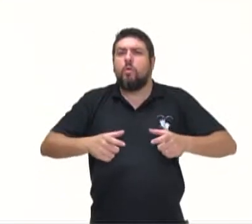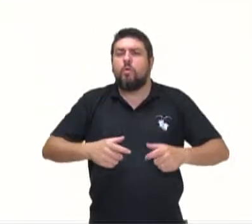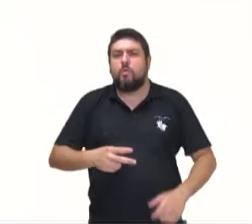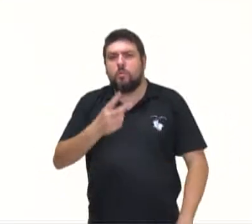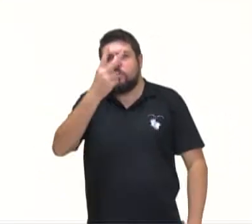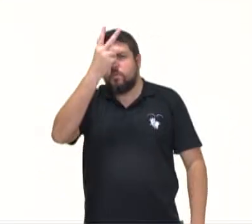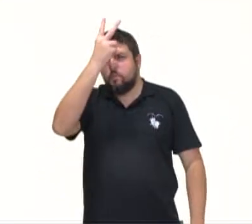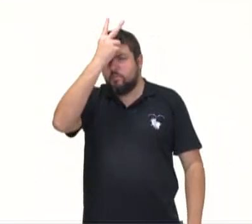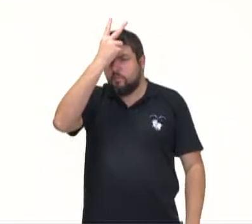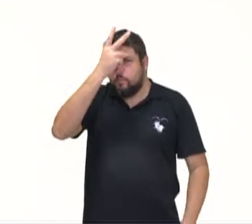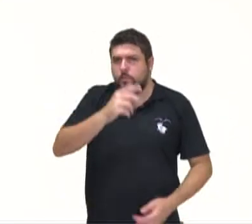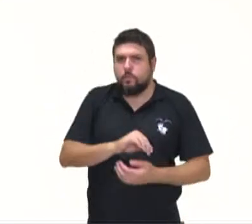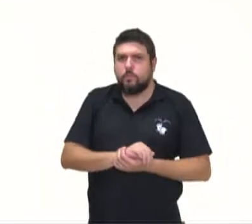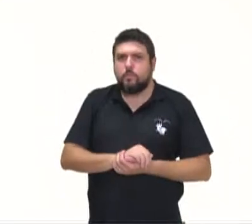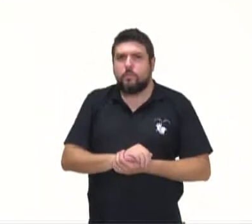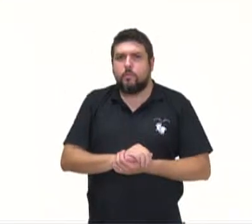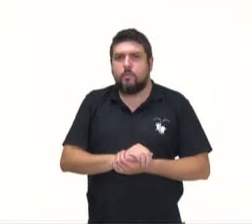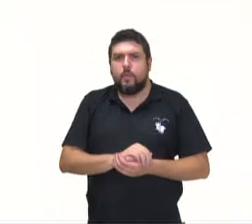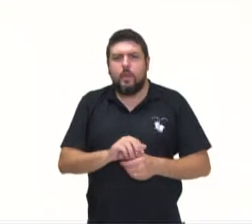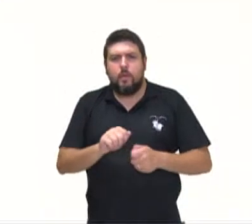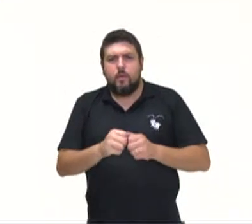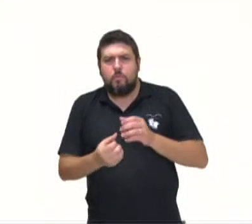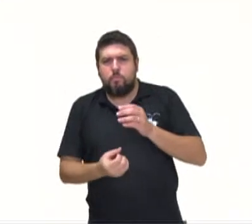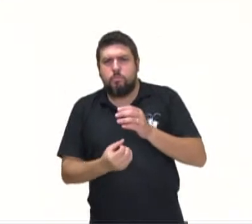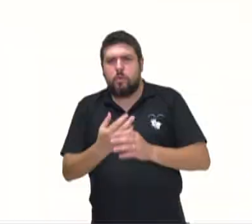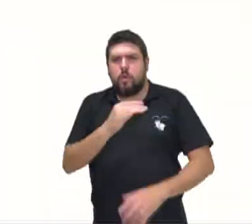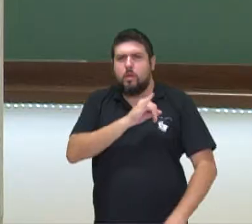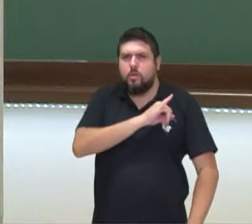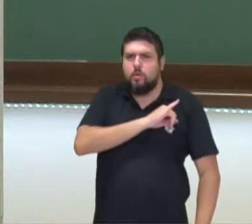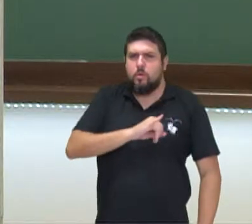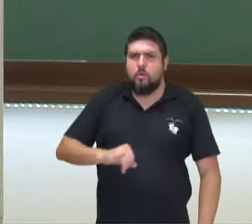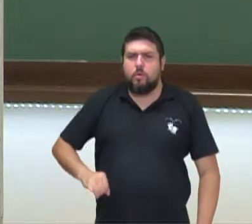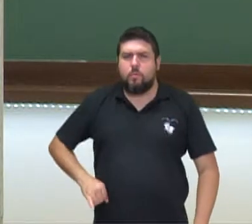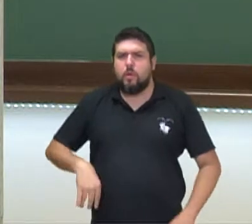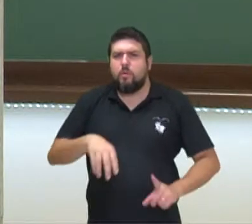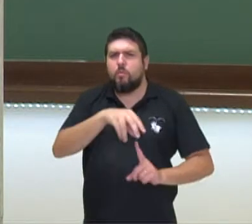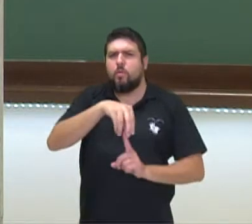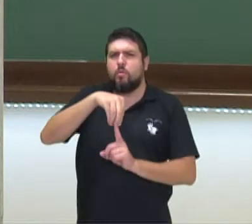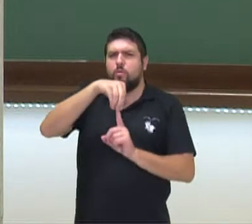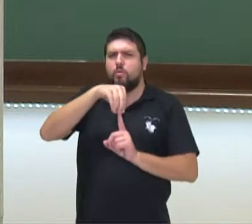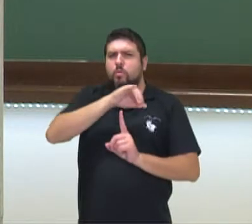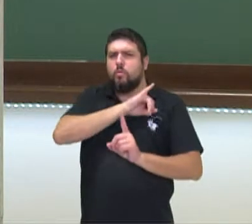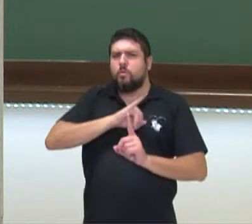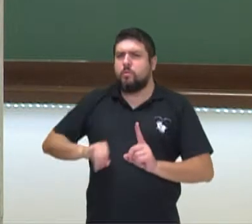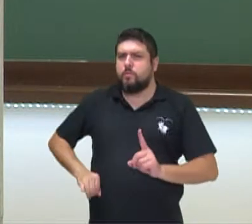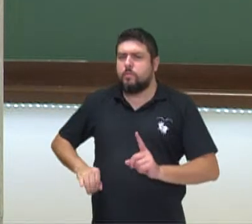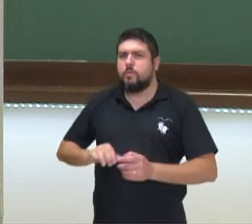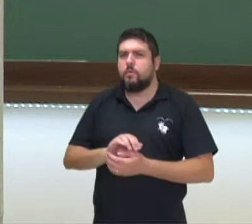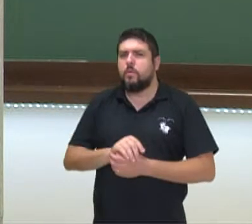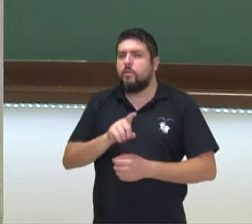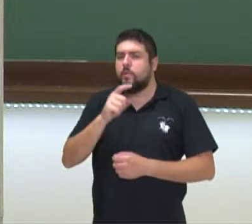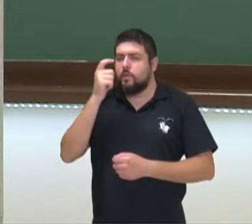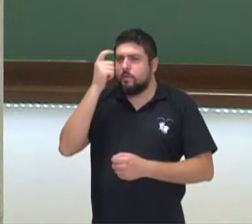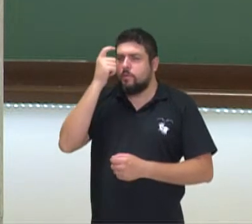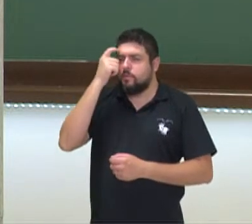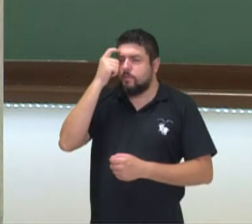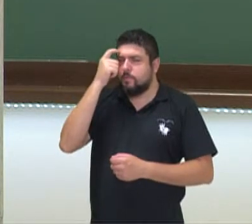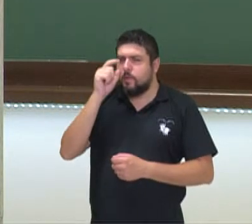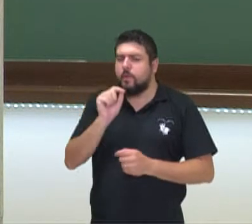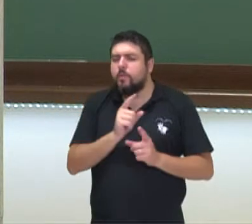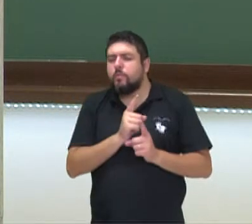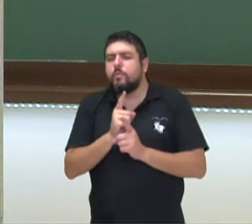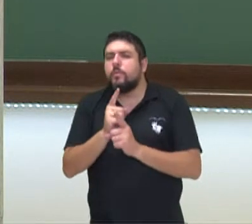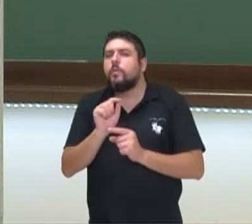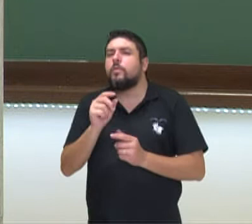Peru. Formaram um grande império chefiados por um único imperador. Deixar você pensar na frase, encontrar os